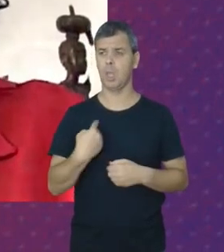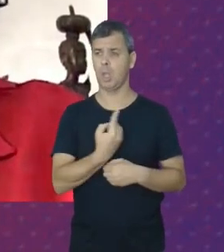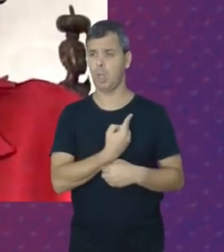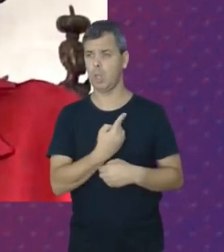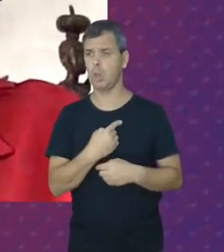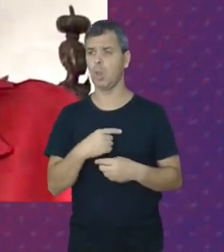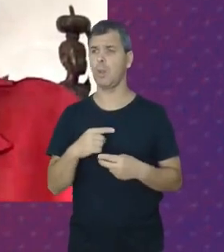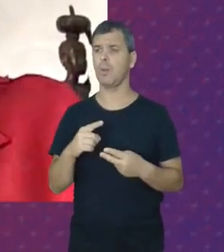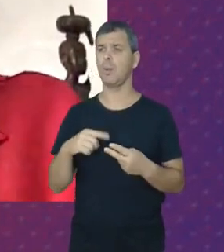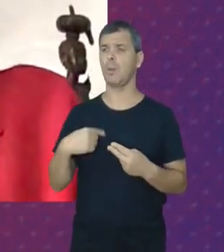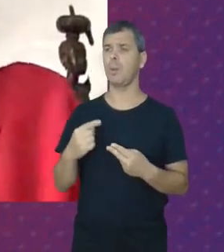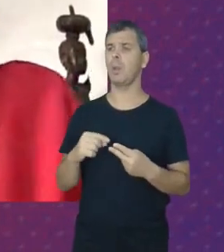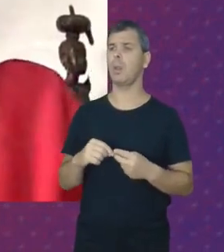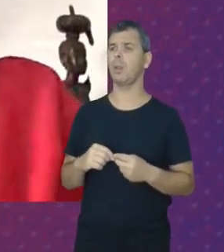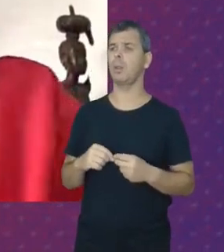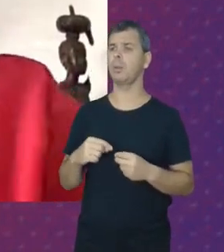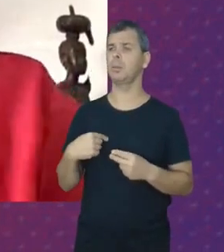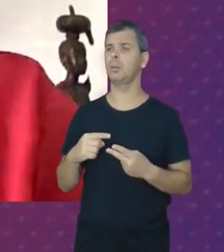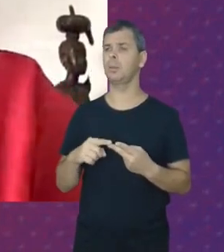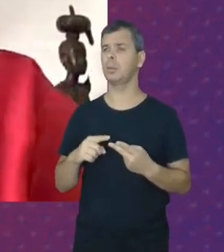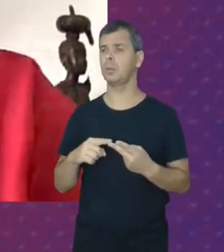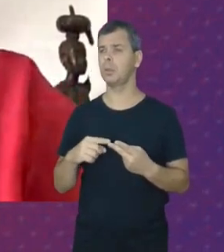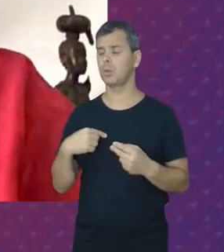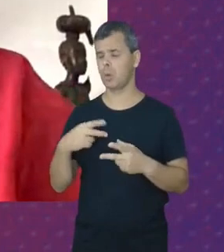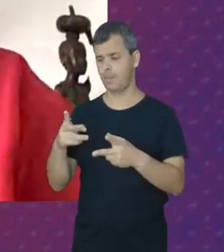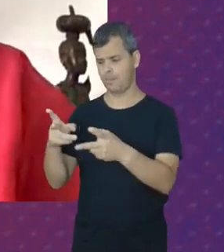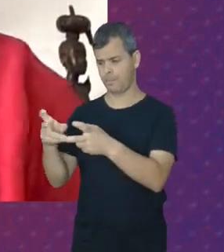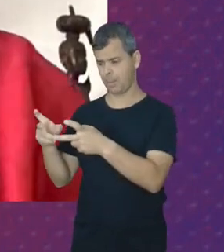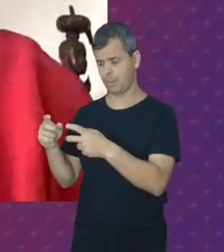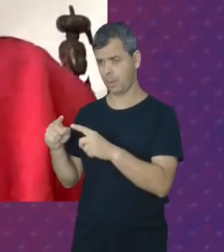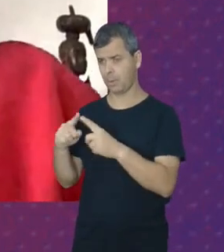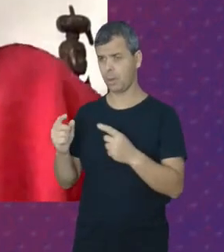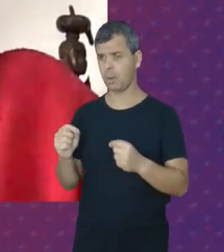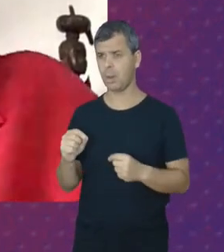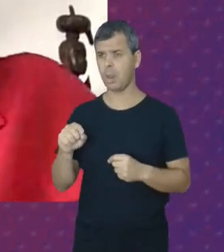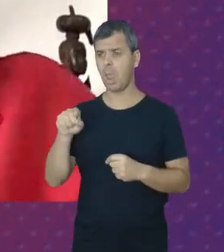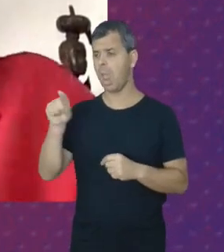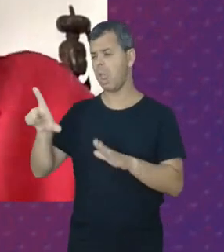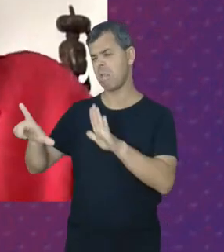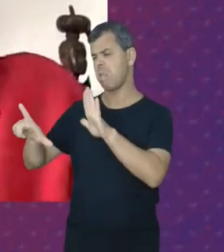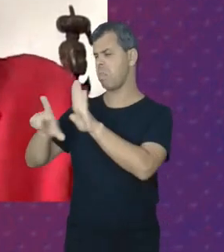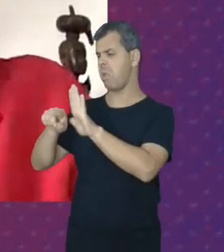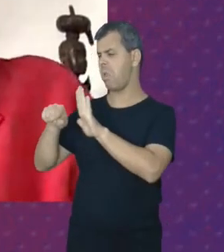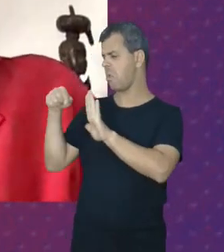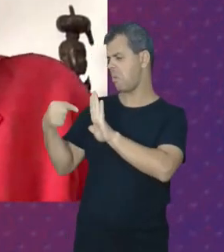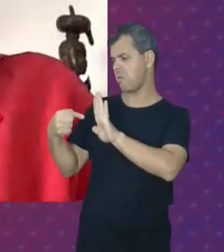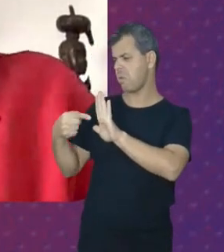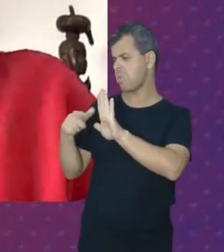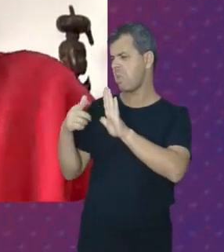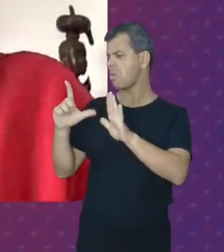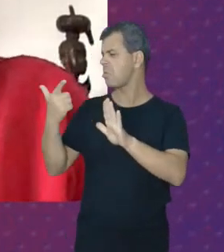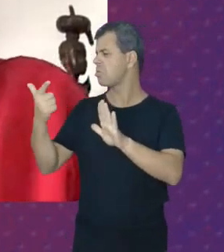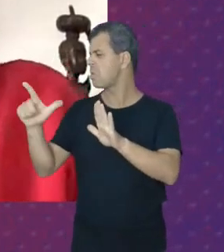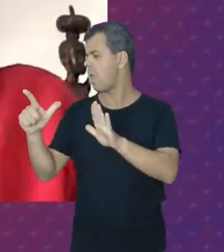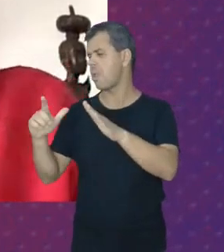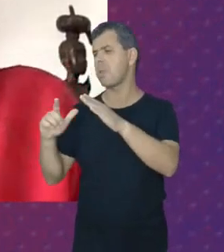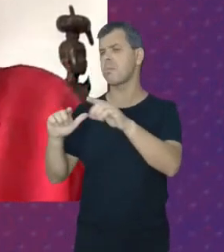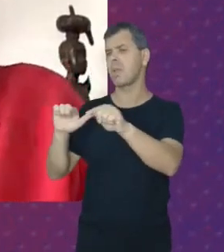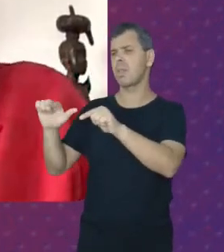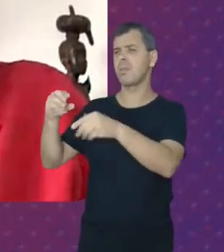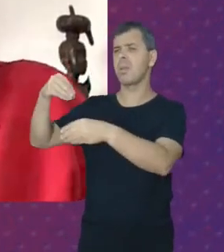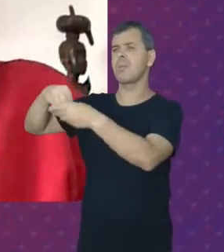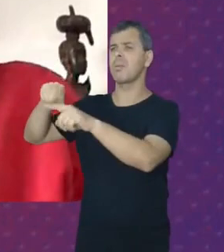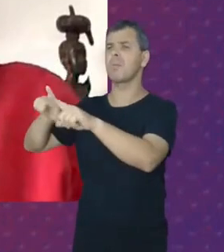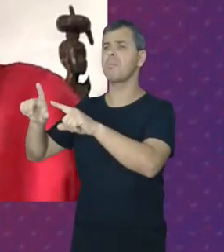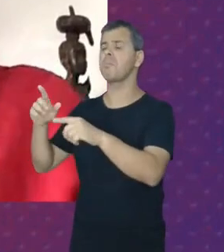Uma outra Situação É que nós Observamos Que eles dizem Mas essa lei Não vai ter Empregada Doméstica Porque